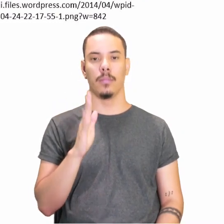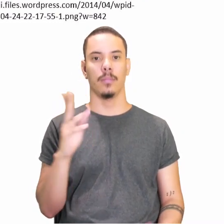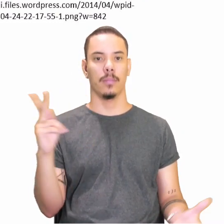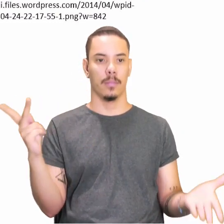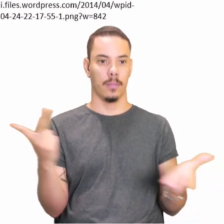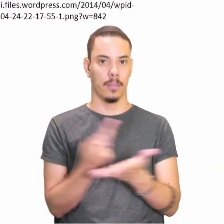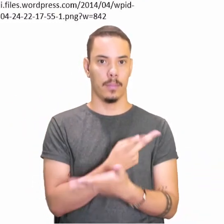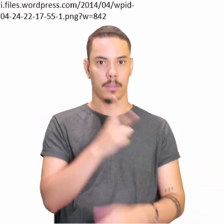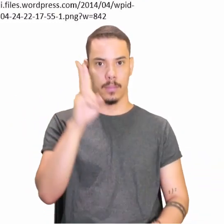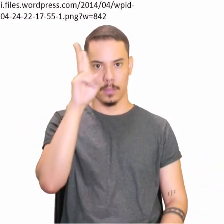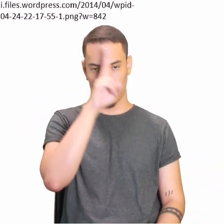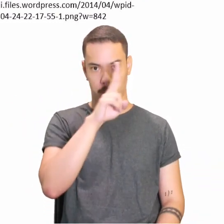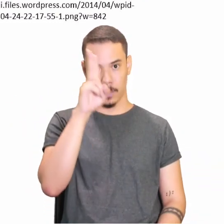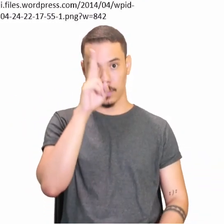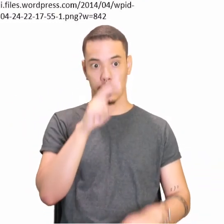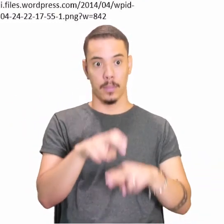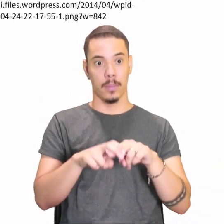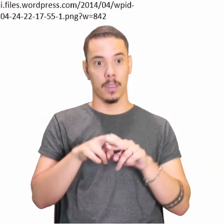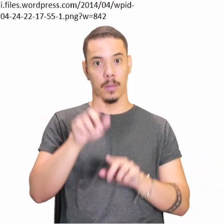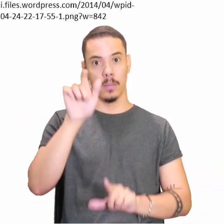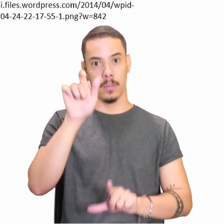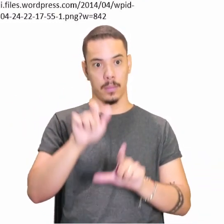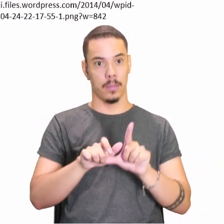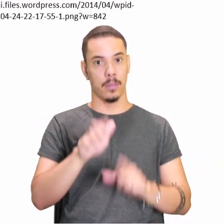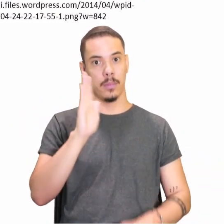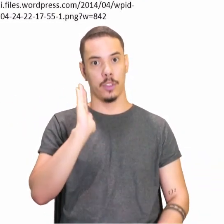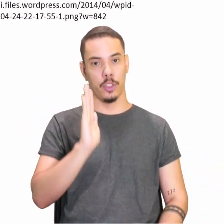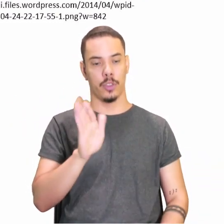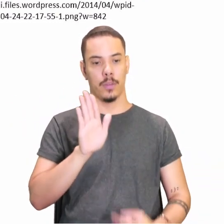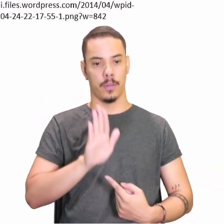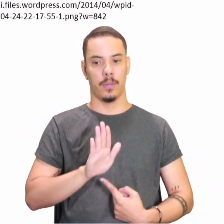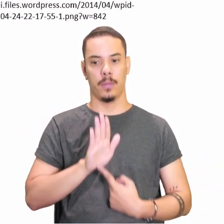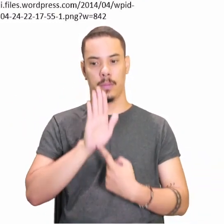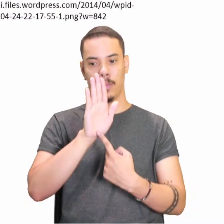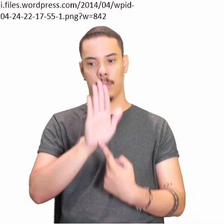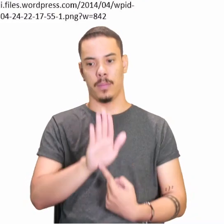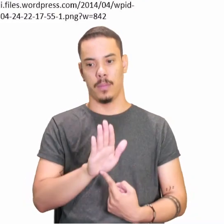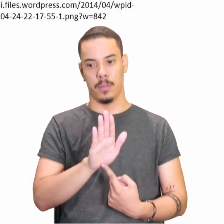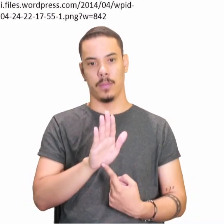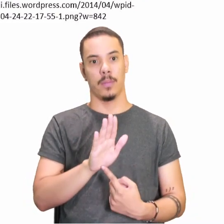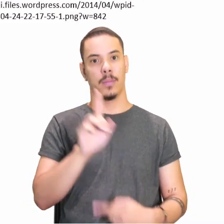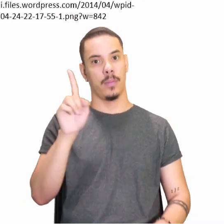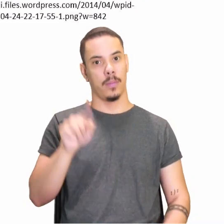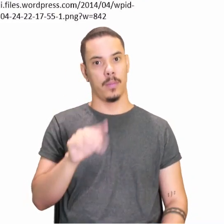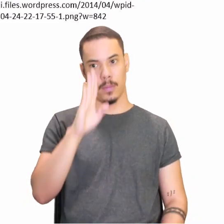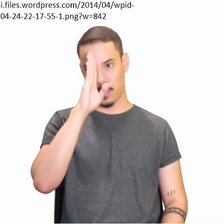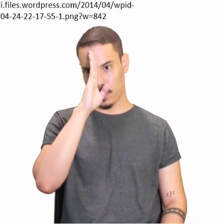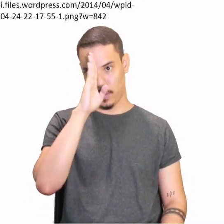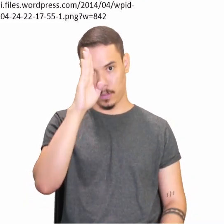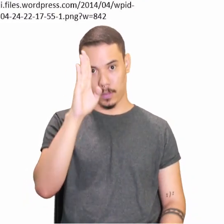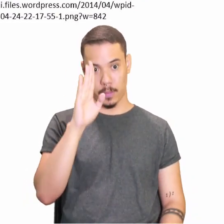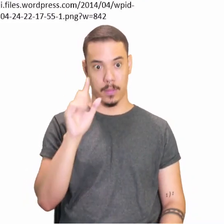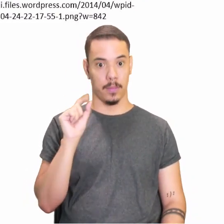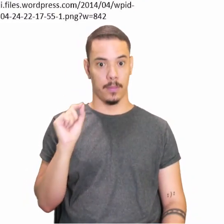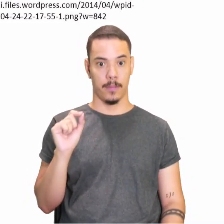uma história, e aí o personagem já apresenta o personagem principal, que é